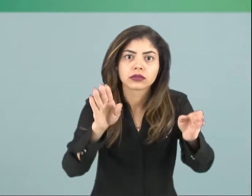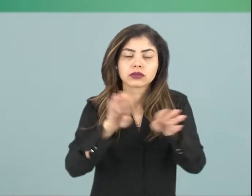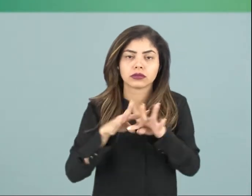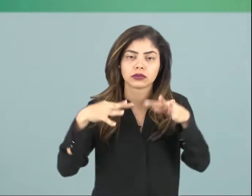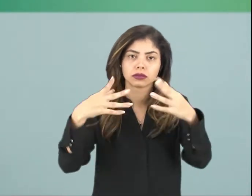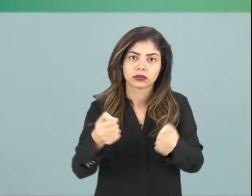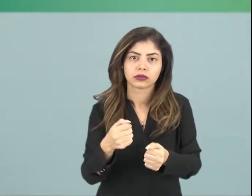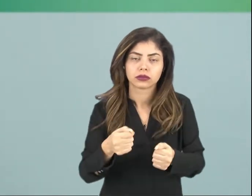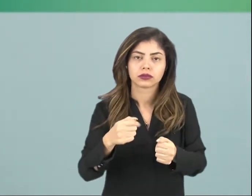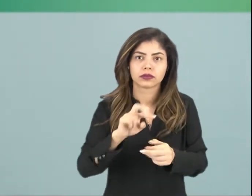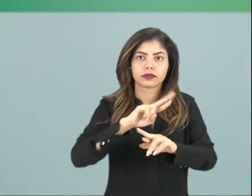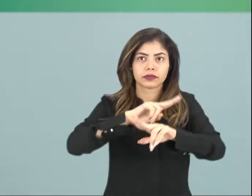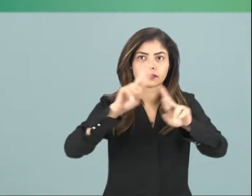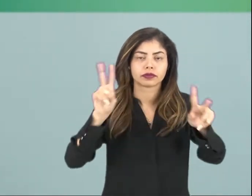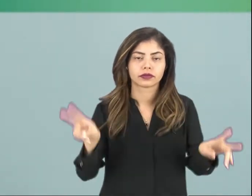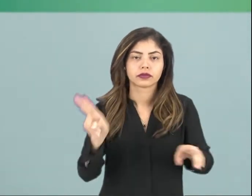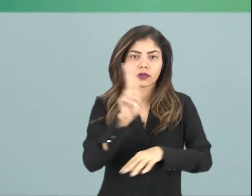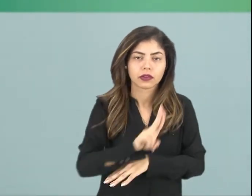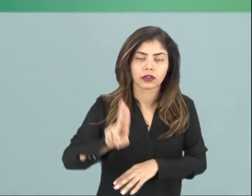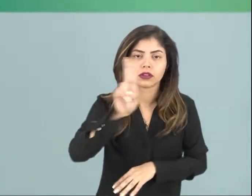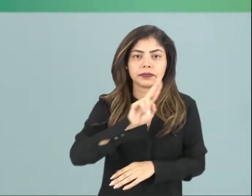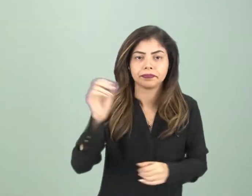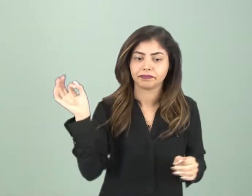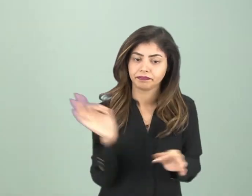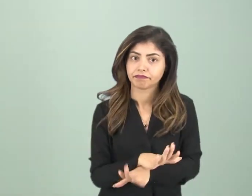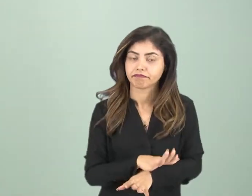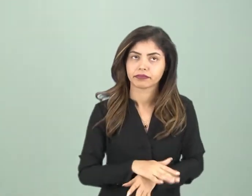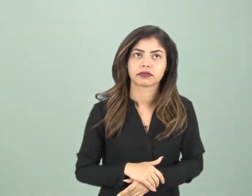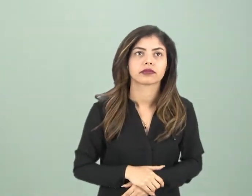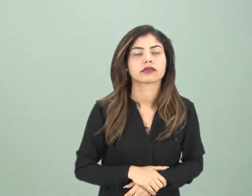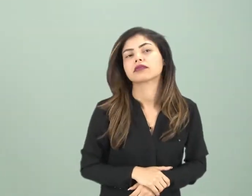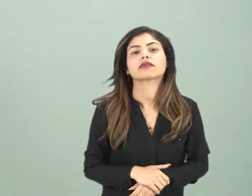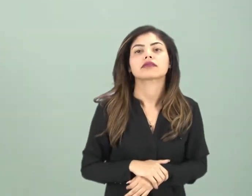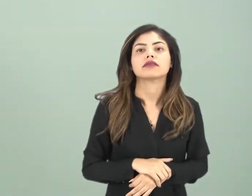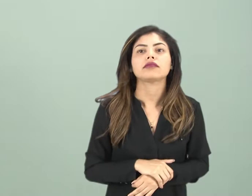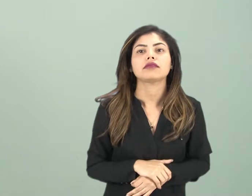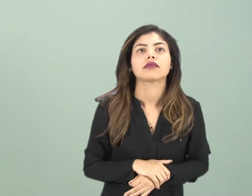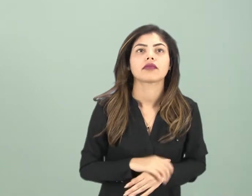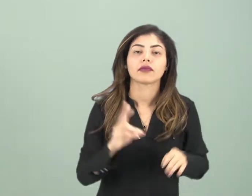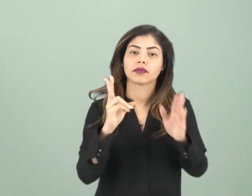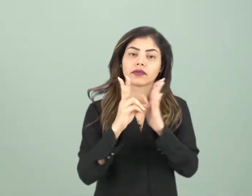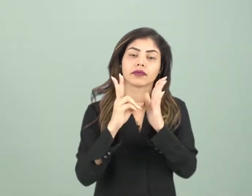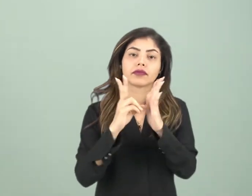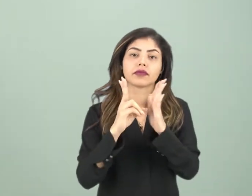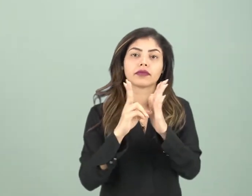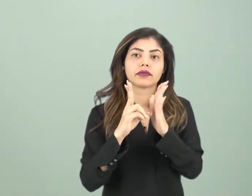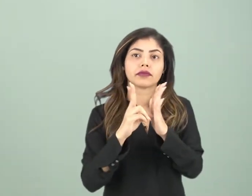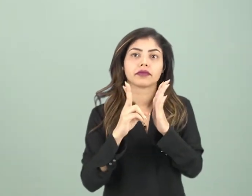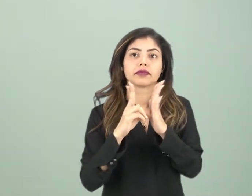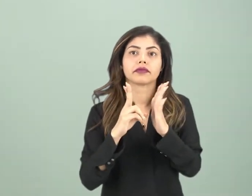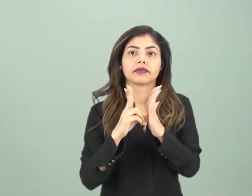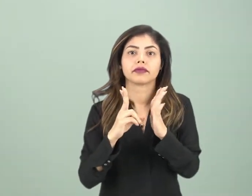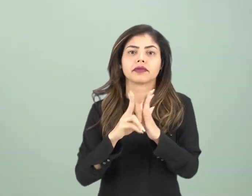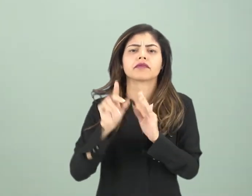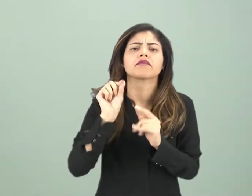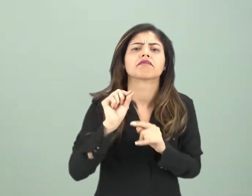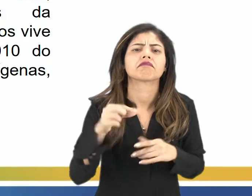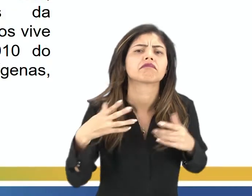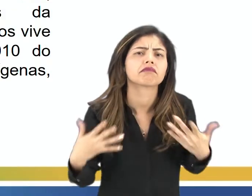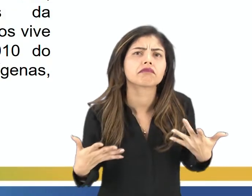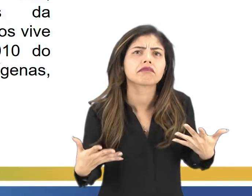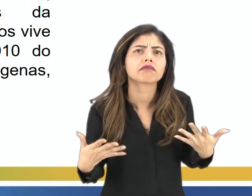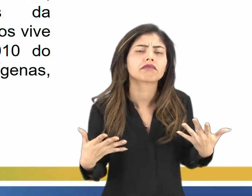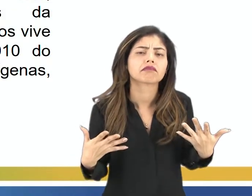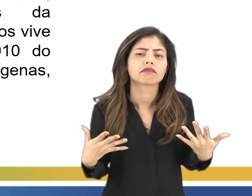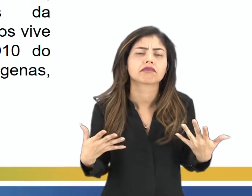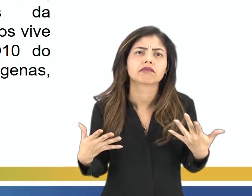esses recursos eles utilizam sem destruídos. Então vamos falar sobre os índios, né? Os índios, quem são